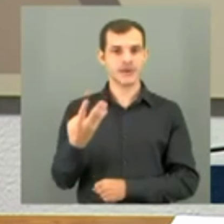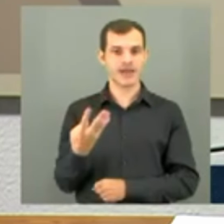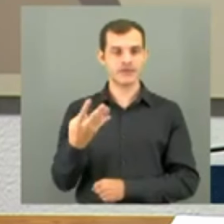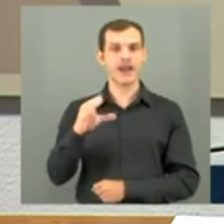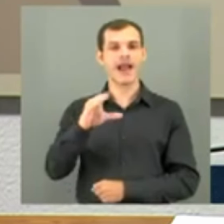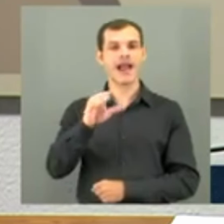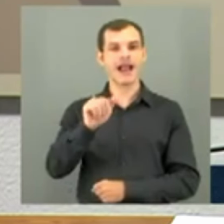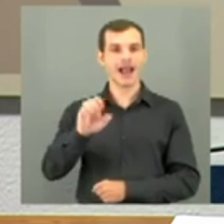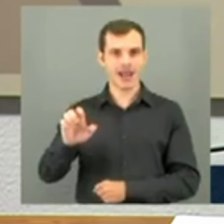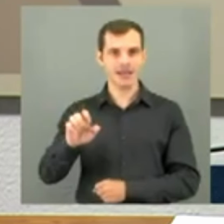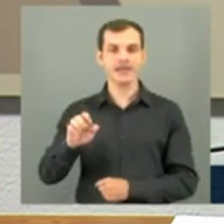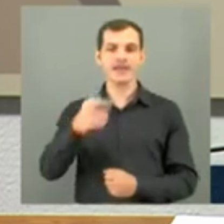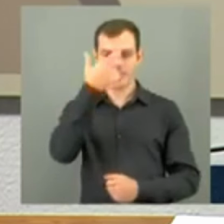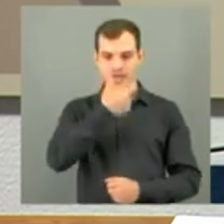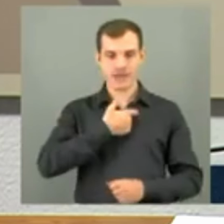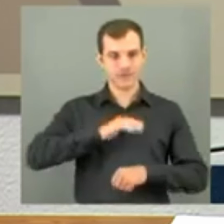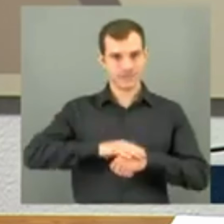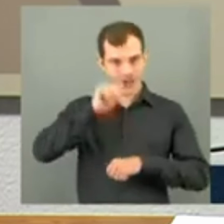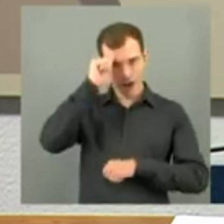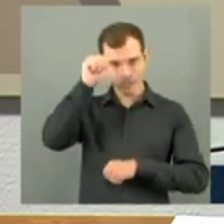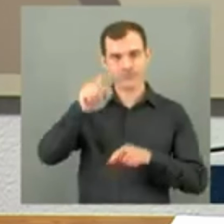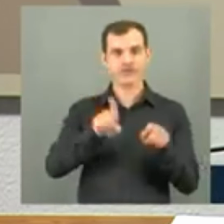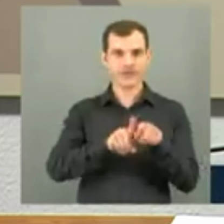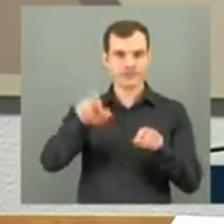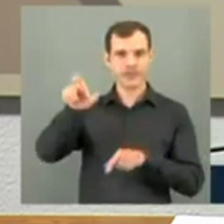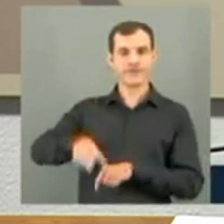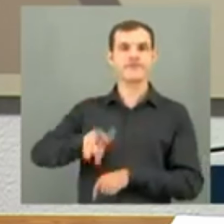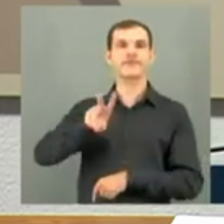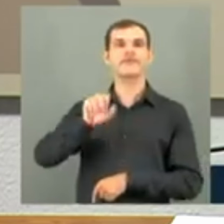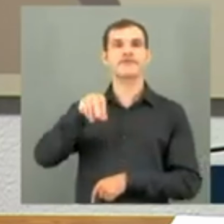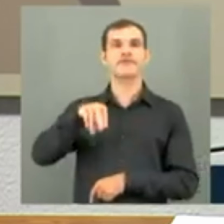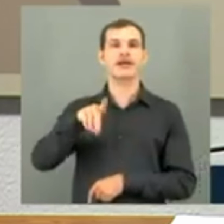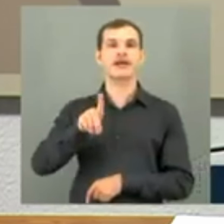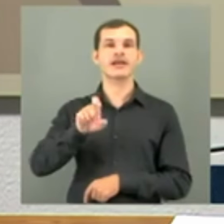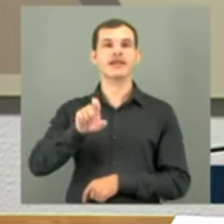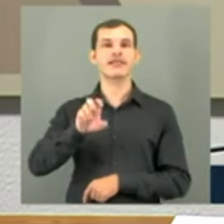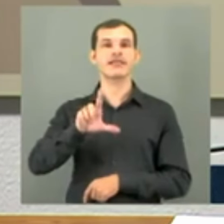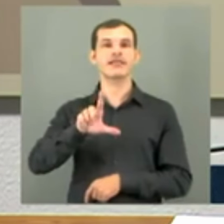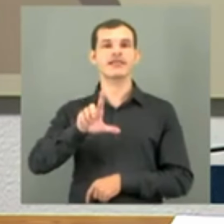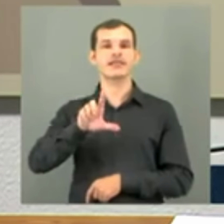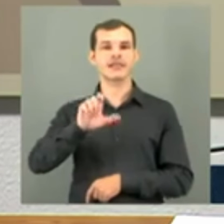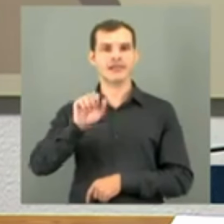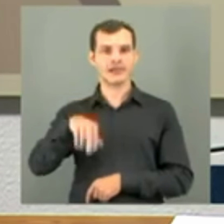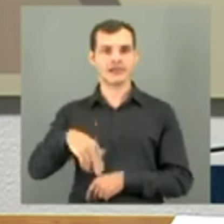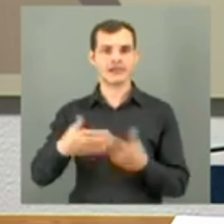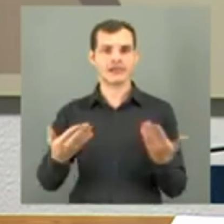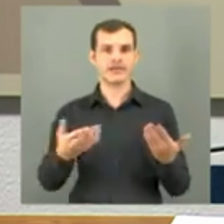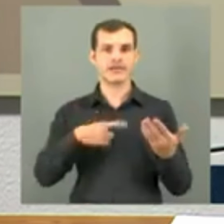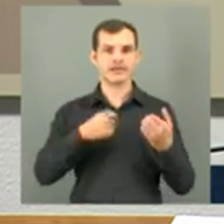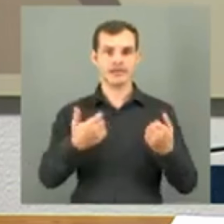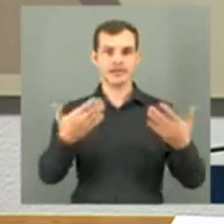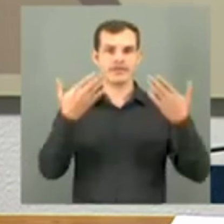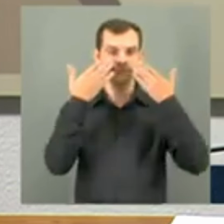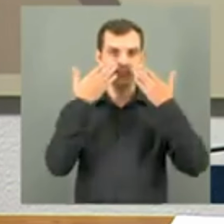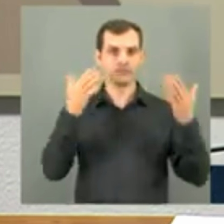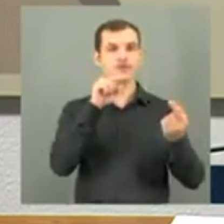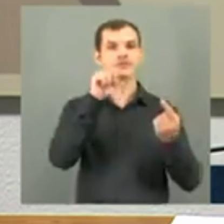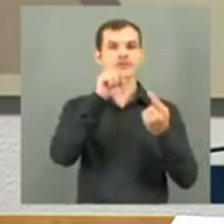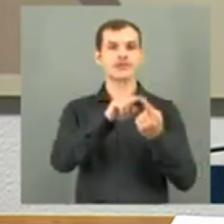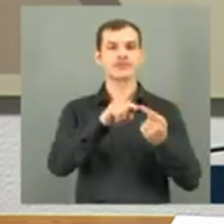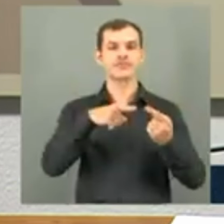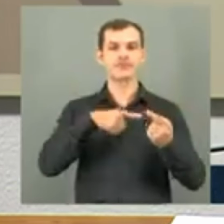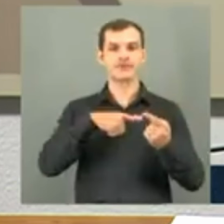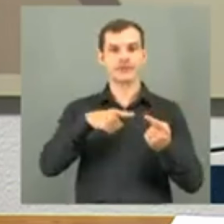e de autoria do senador Vanderlan Cardoso, para a realização de audiência pública destinada a instruir o projeto de